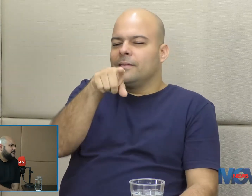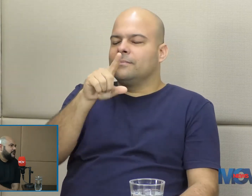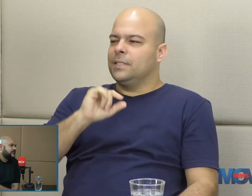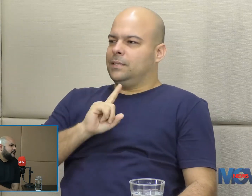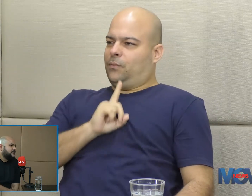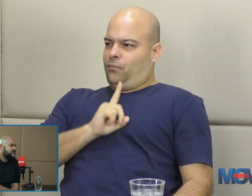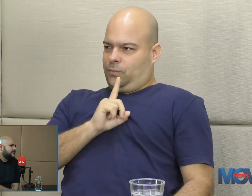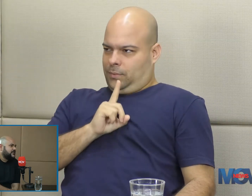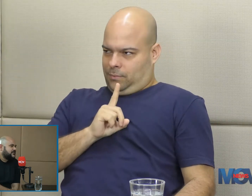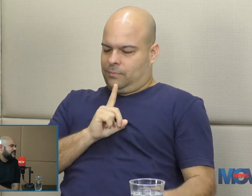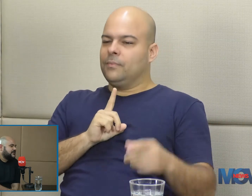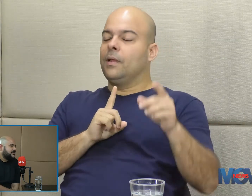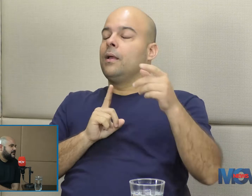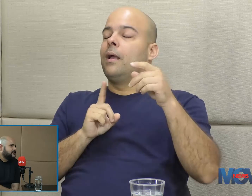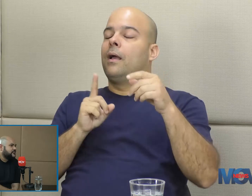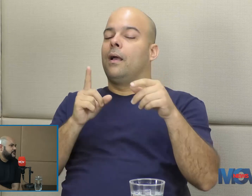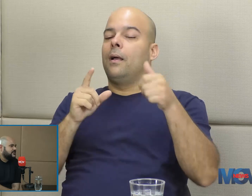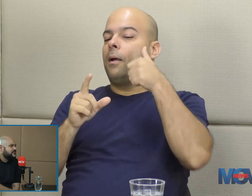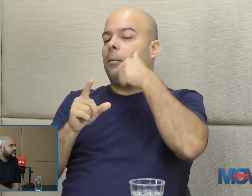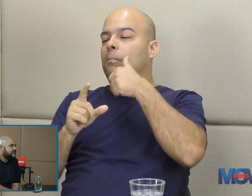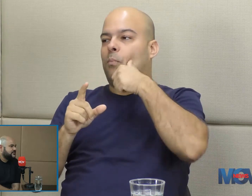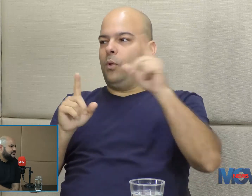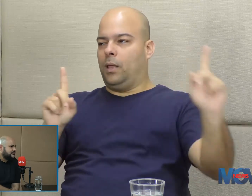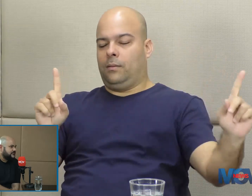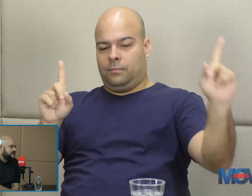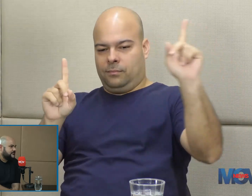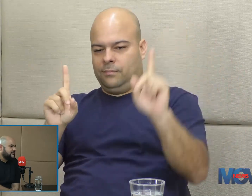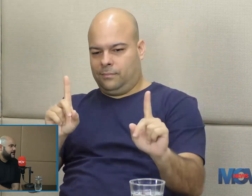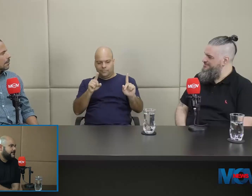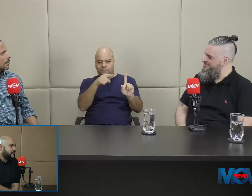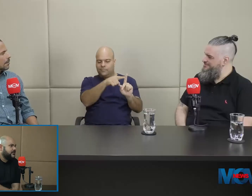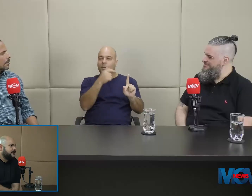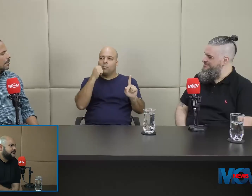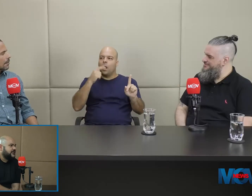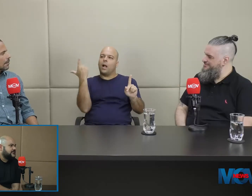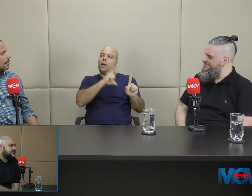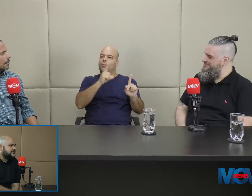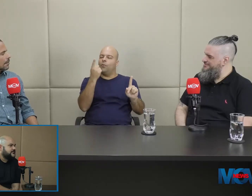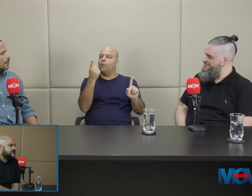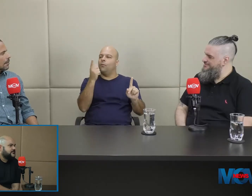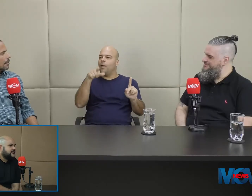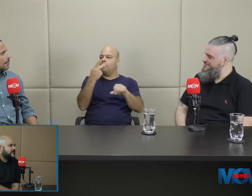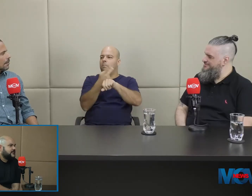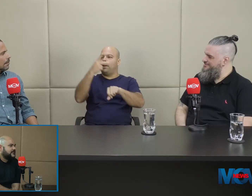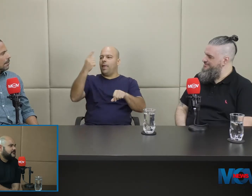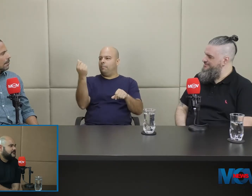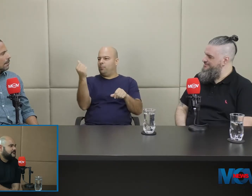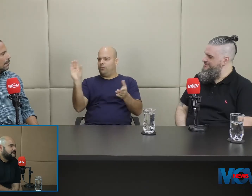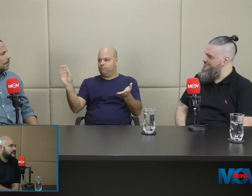Então a gente se pergunta, como que a minha mãe descobriu assistindo o Silvio Santos? O que acontece?